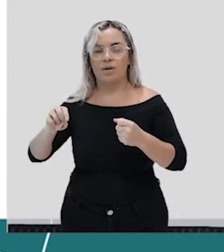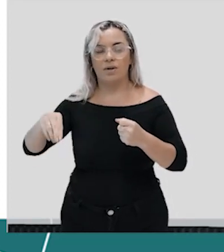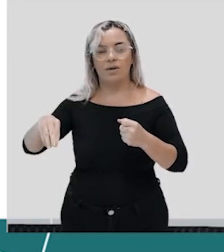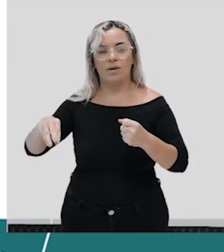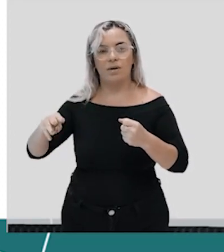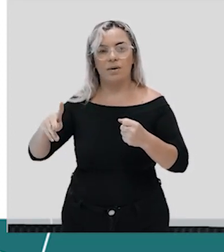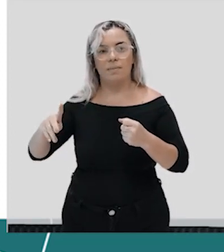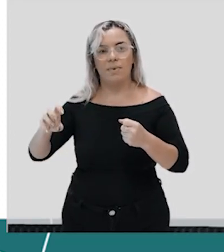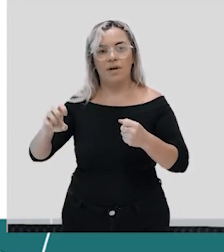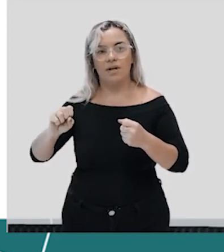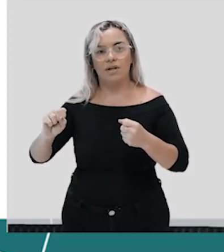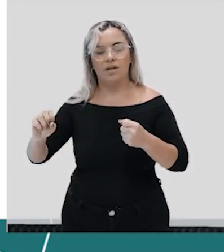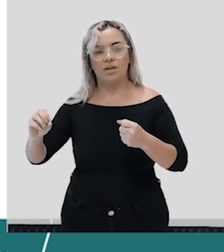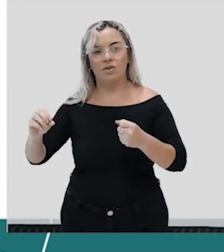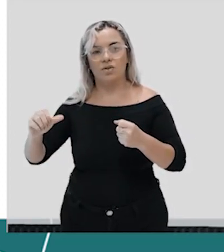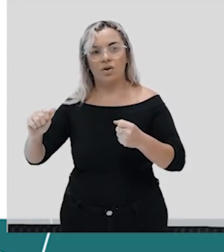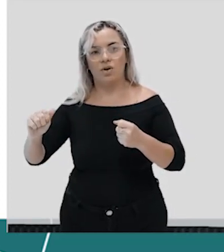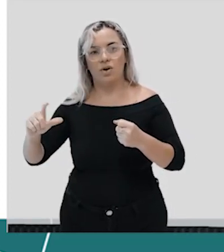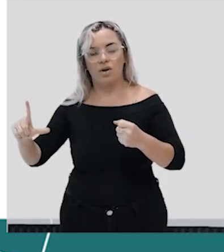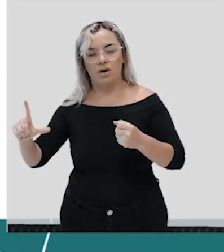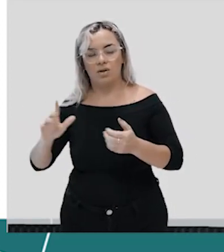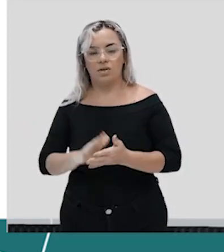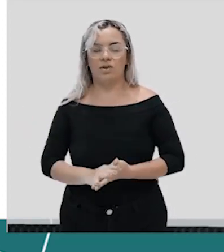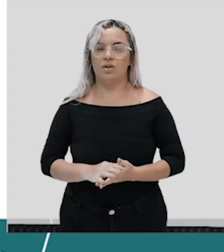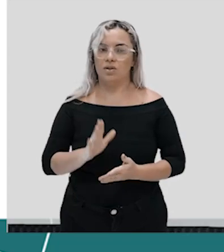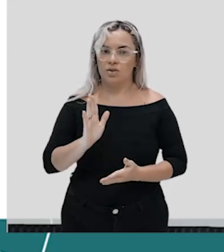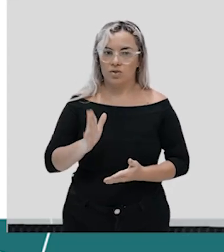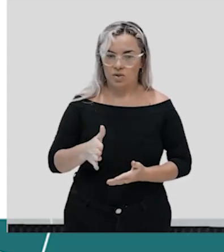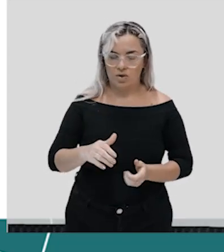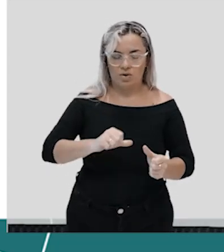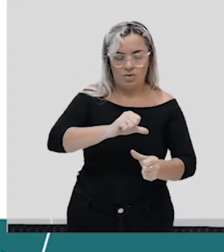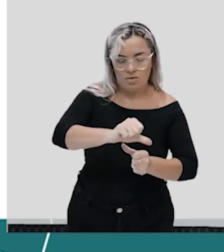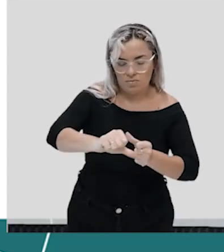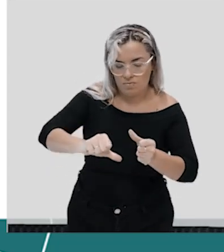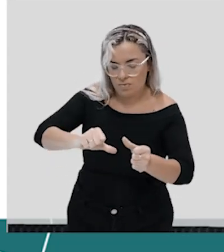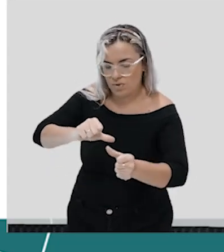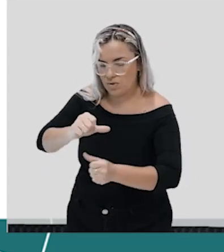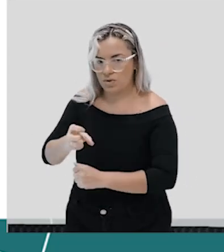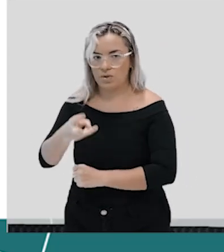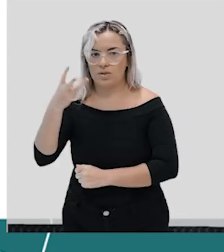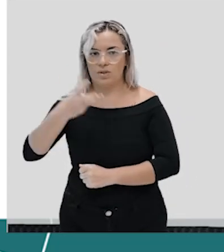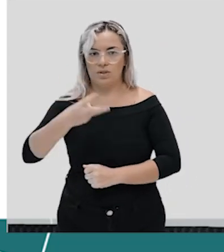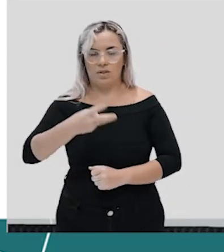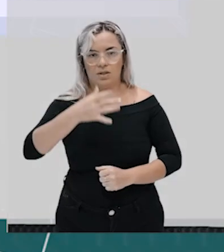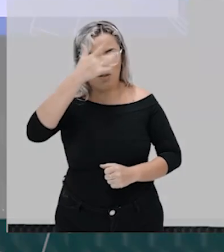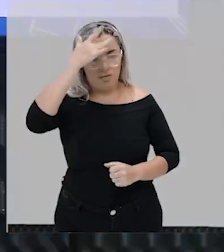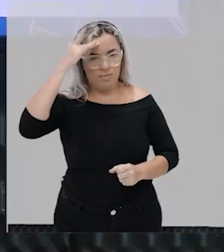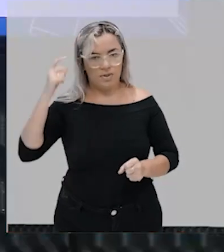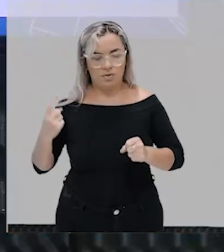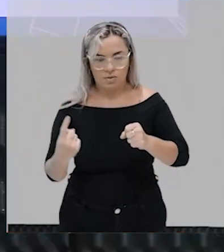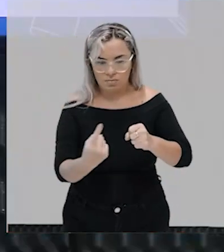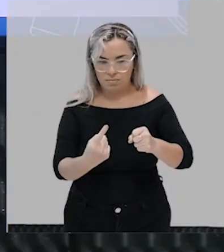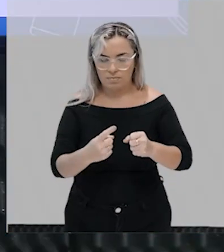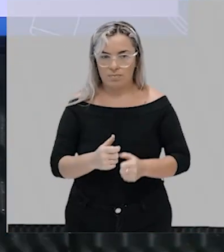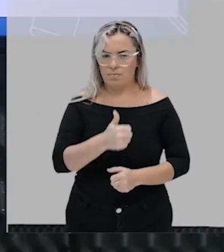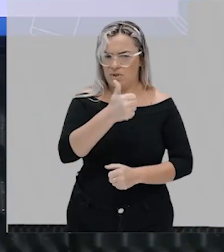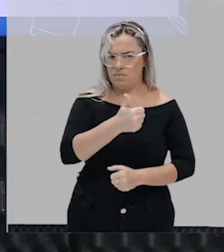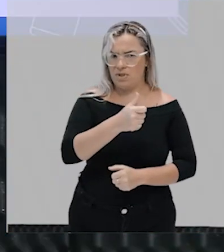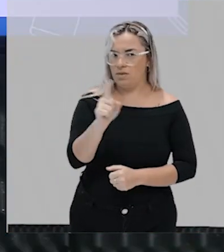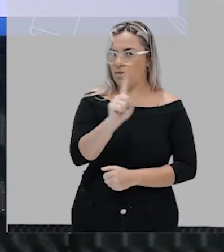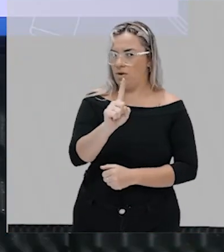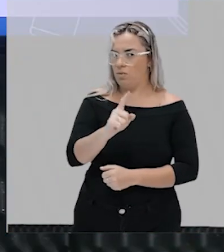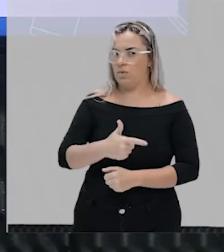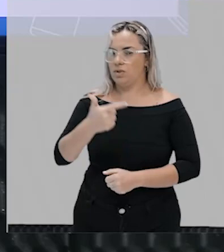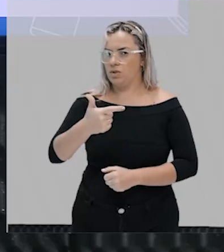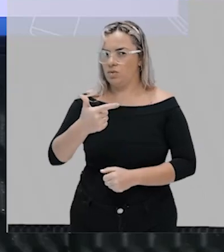impessoal, ou seja, só fica flexionado na terceira pessoa do singular. Primeira, não.